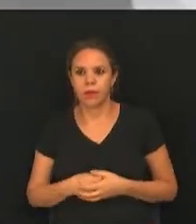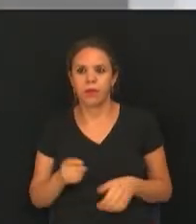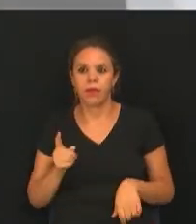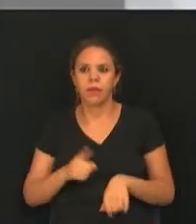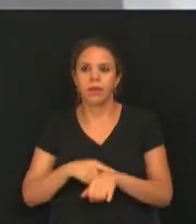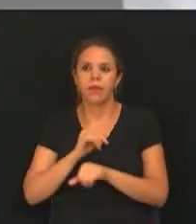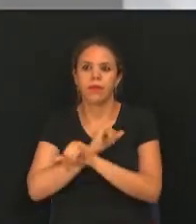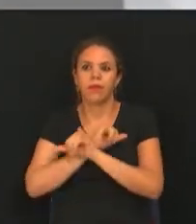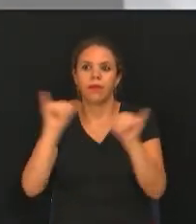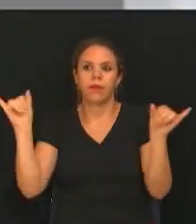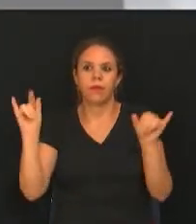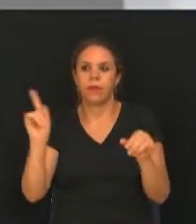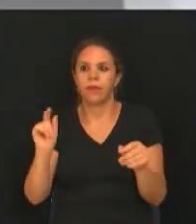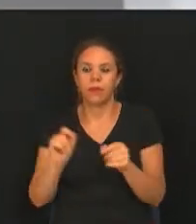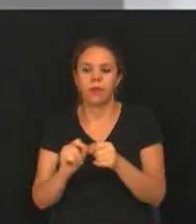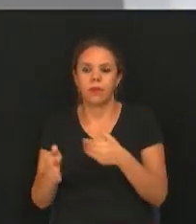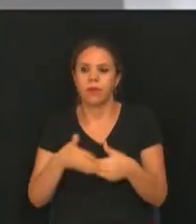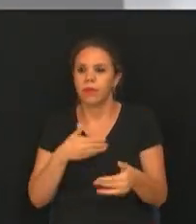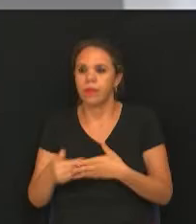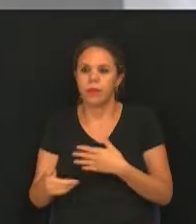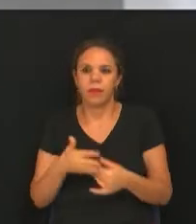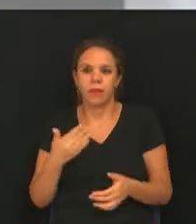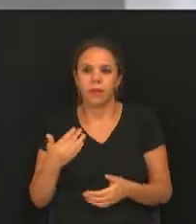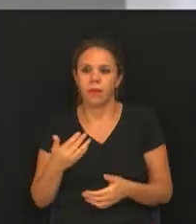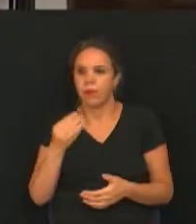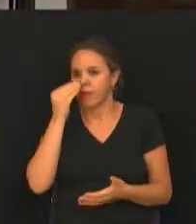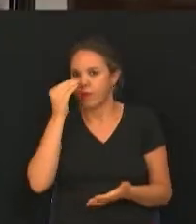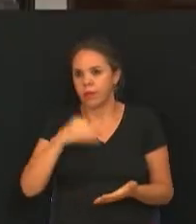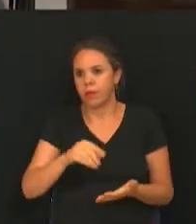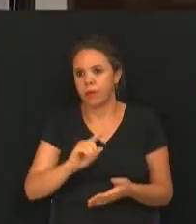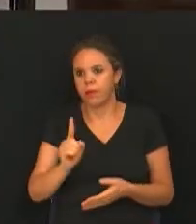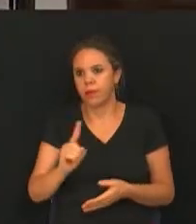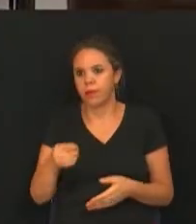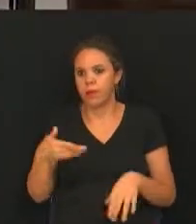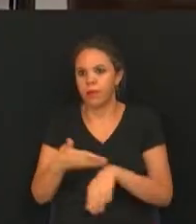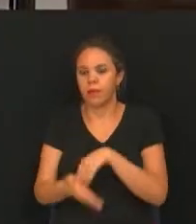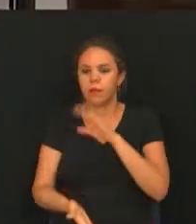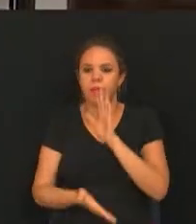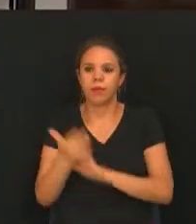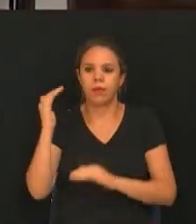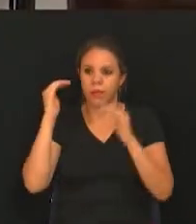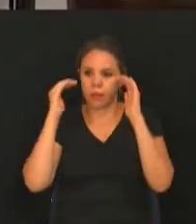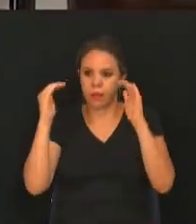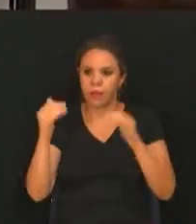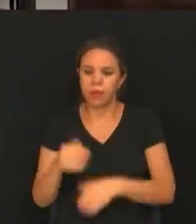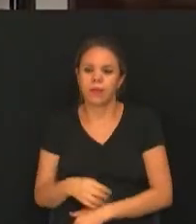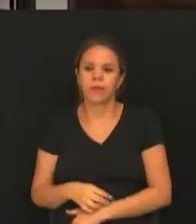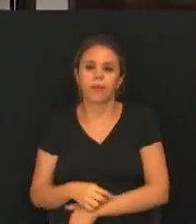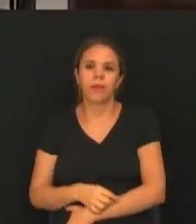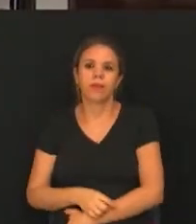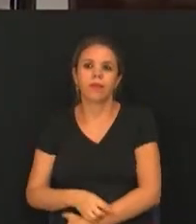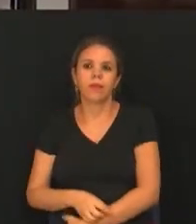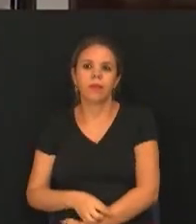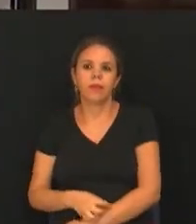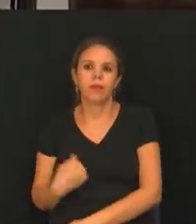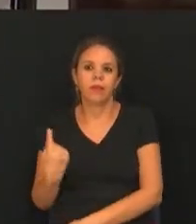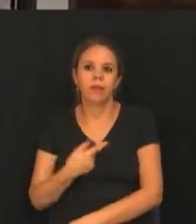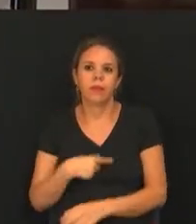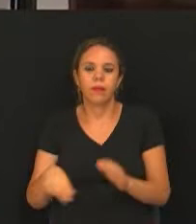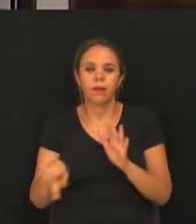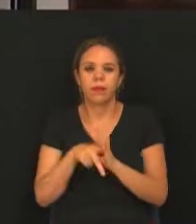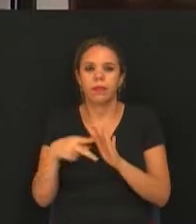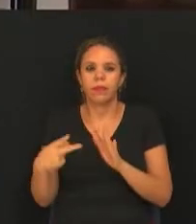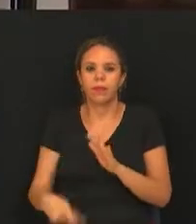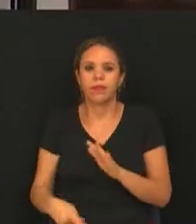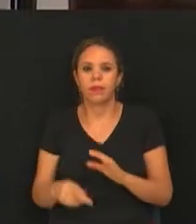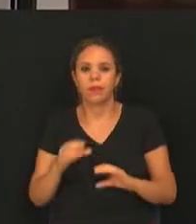alarme, nós não fazemos qualquer tipo de distinção. Nós partimos para cumprir a missão. E a nossa própria